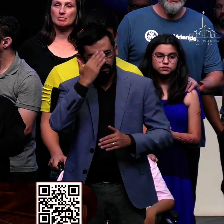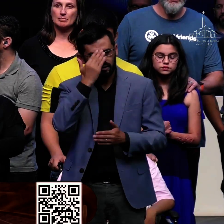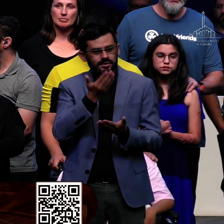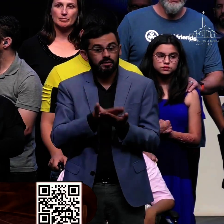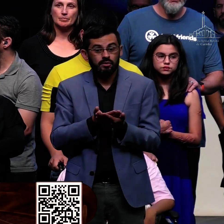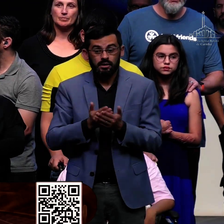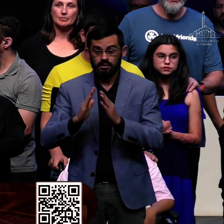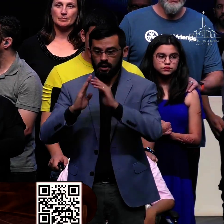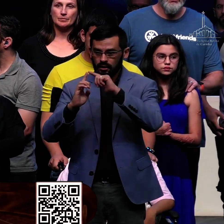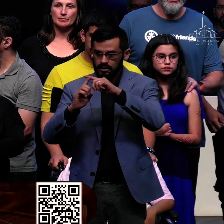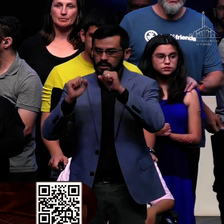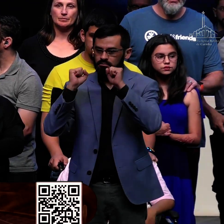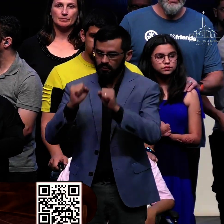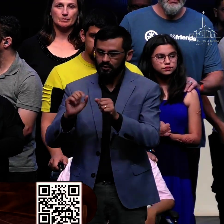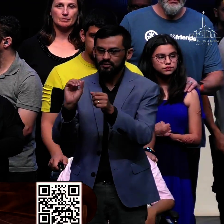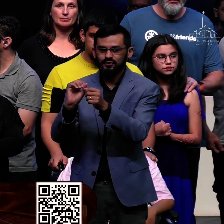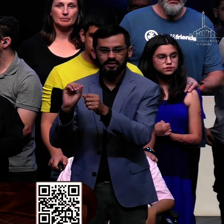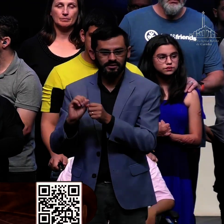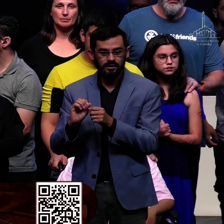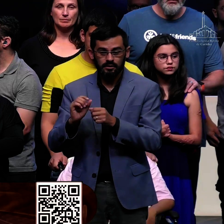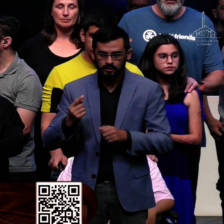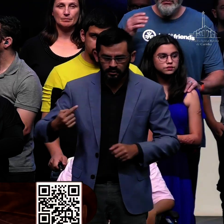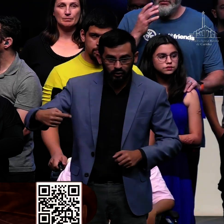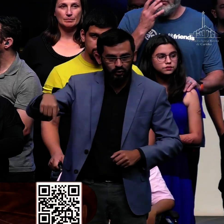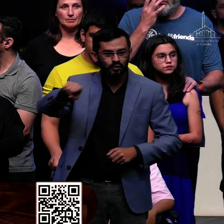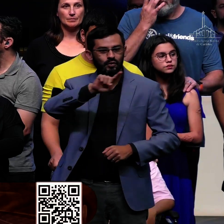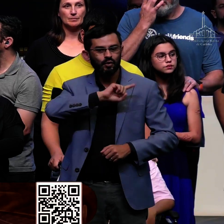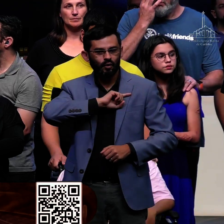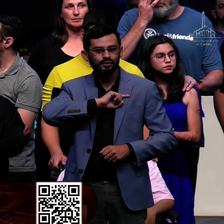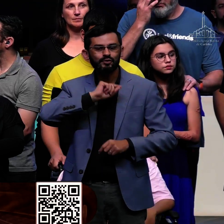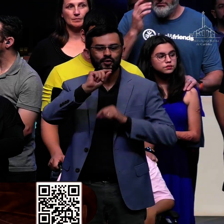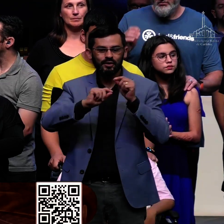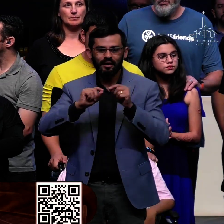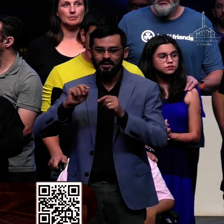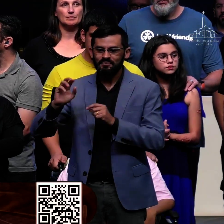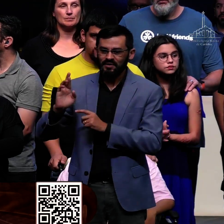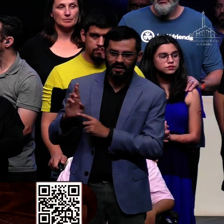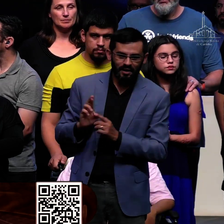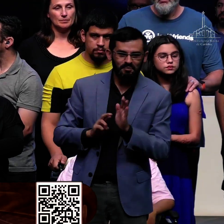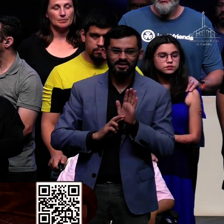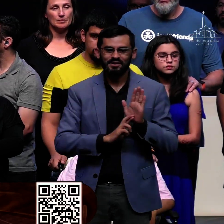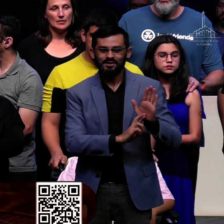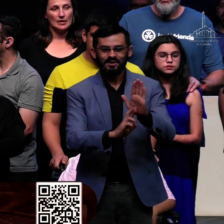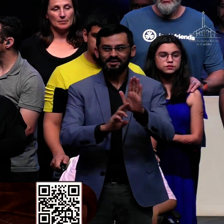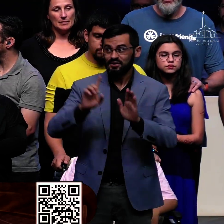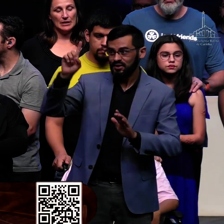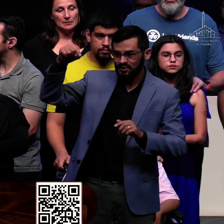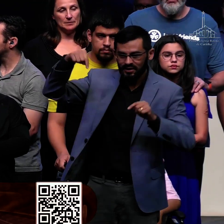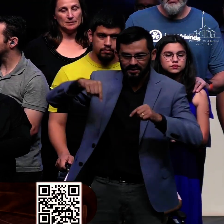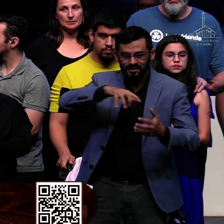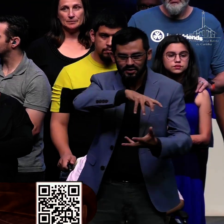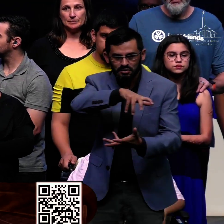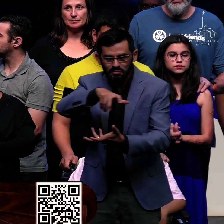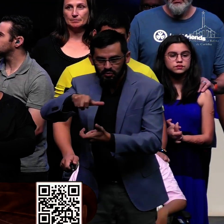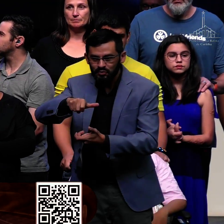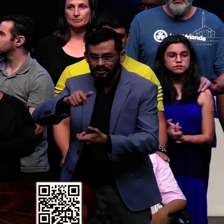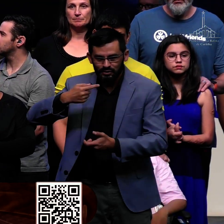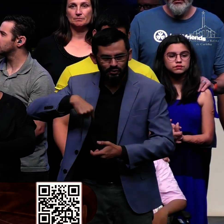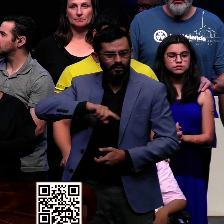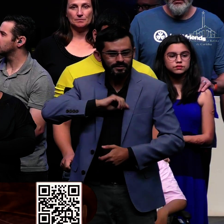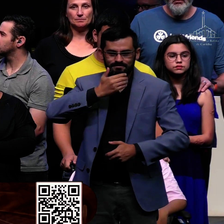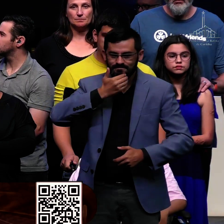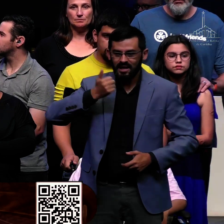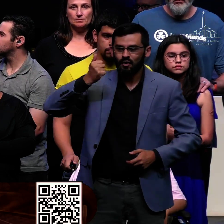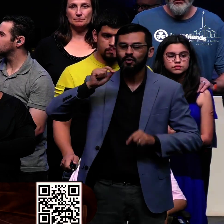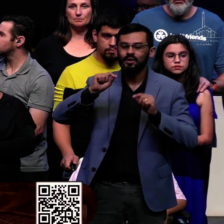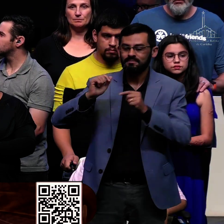que a igreja pode oferecer. Nós somos os representantes do reino de Deus aqui nessa terra. Não há ninguém melhor do que nós